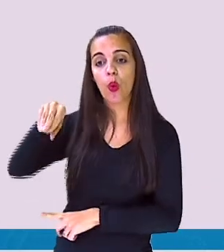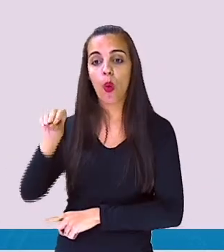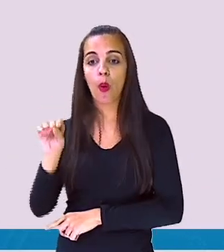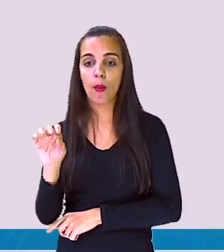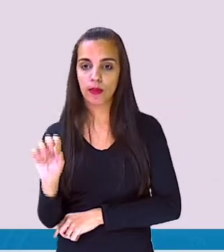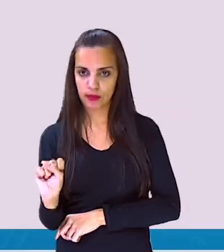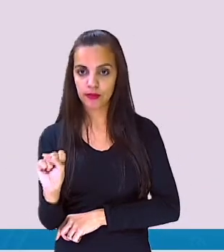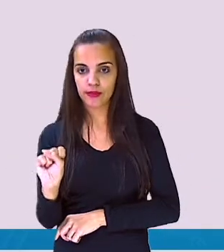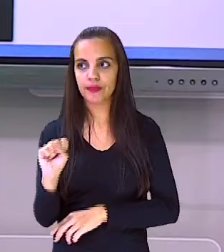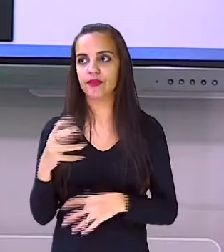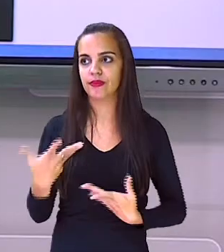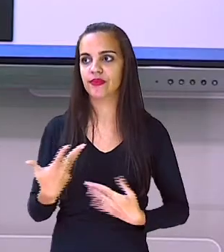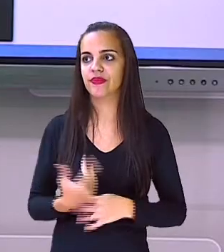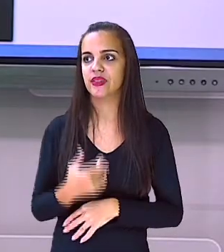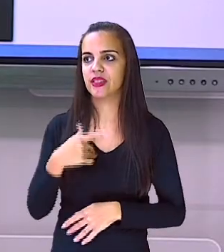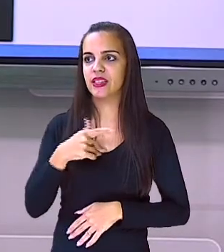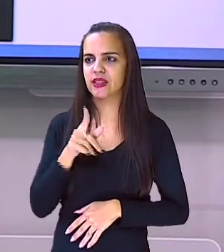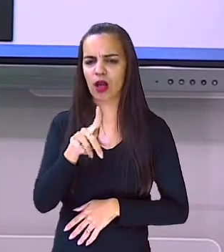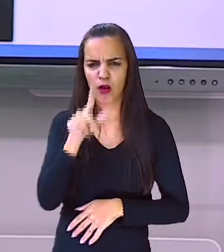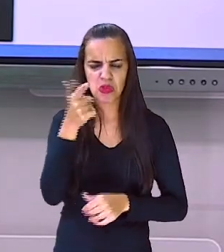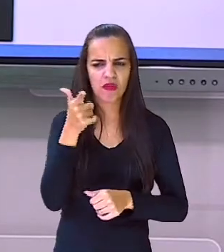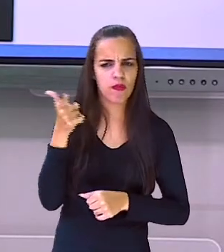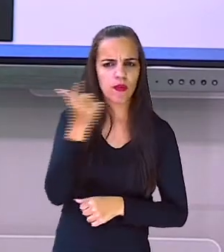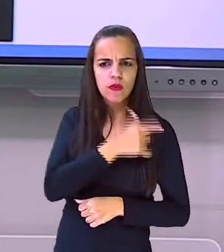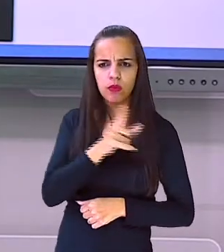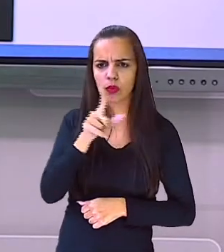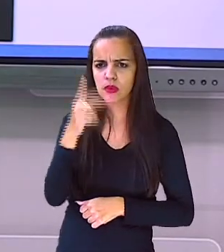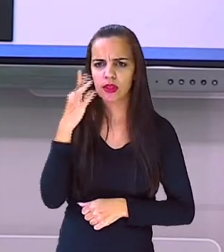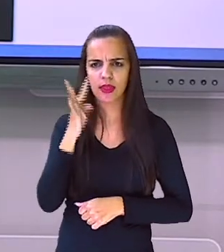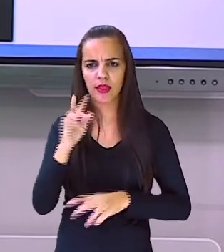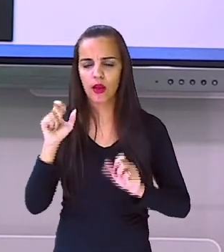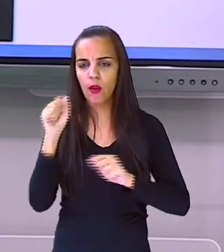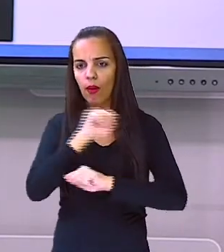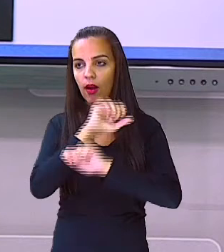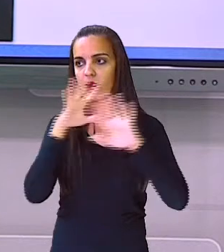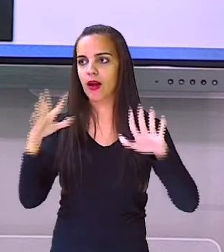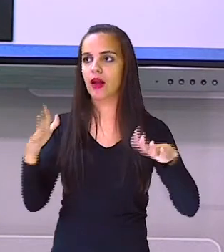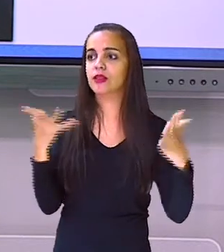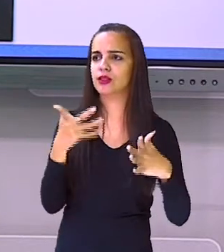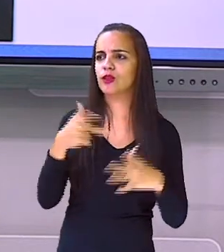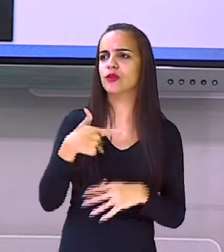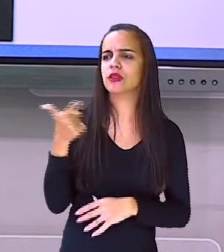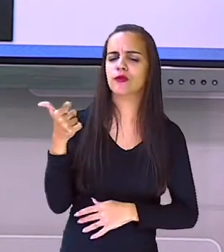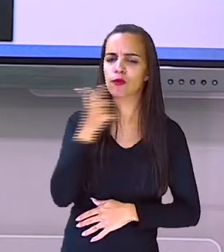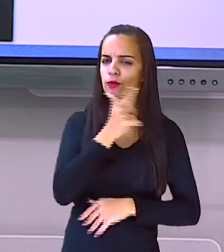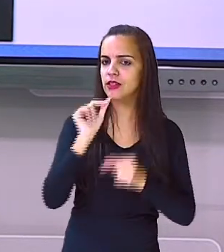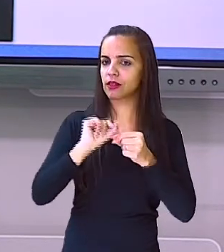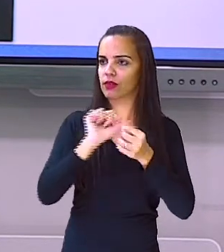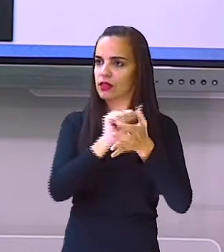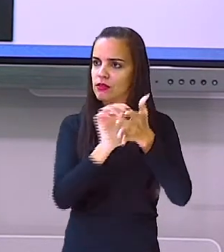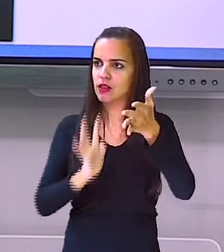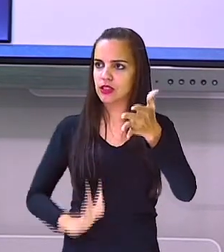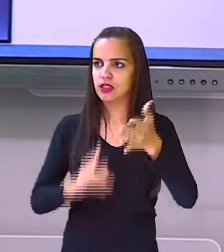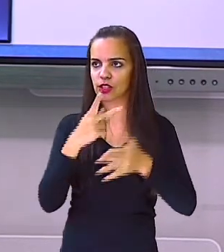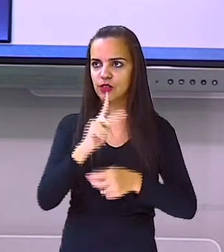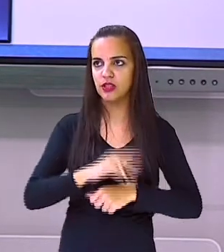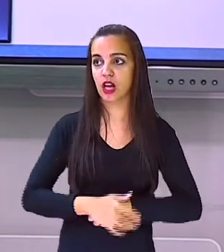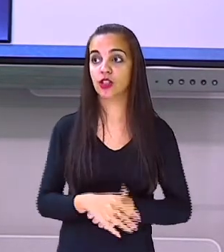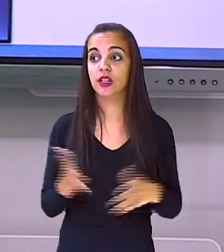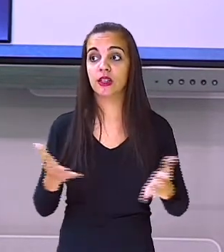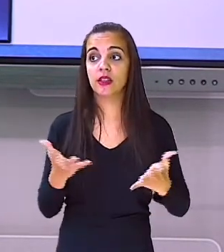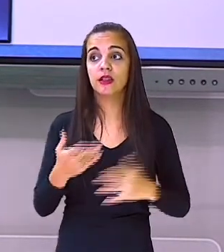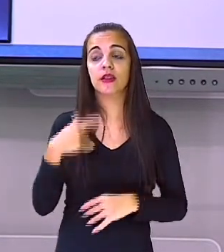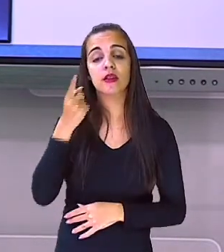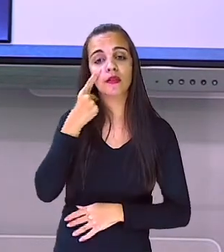nessas regrinhas que vocês vão arrasar nas avaliações e nas atividades da plataforma de vocês. Vamos ver o que tem